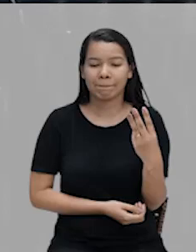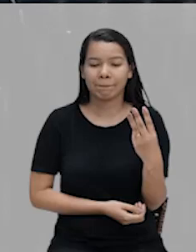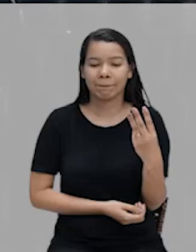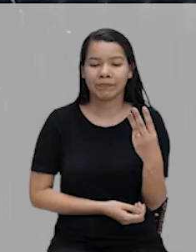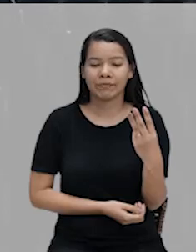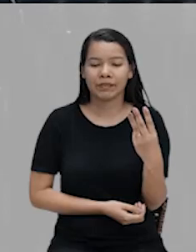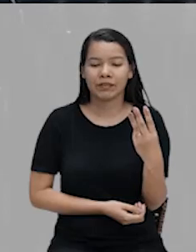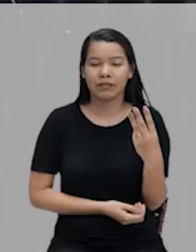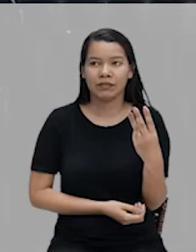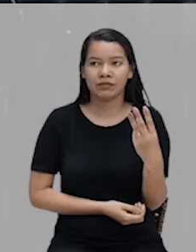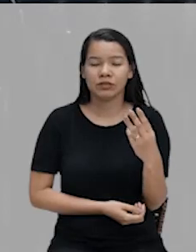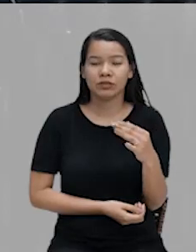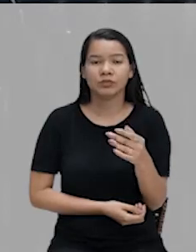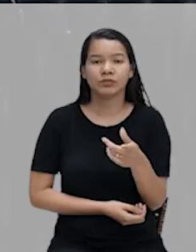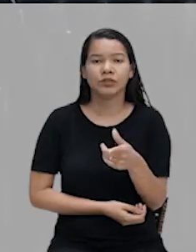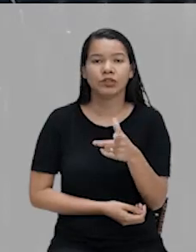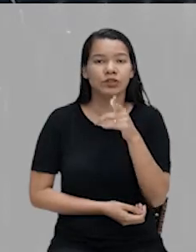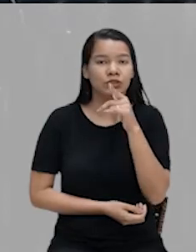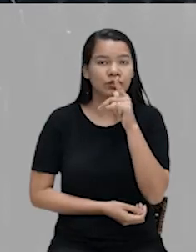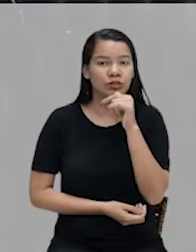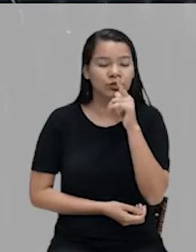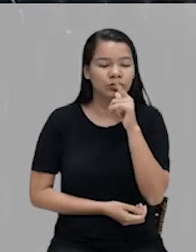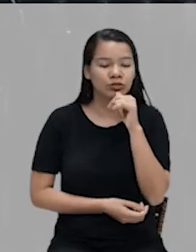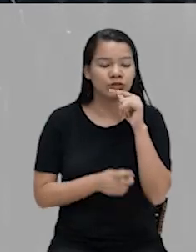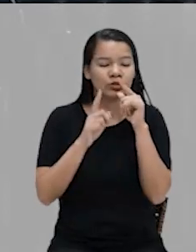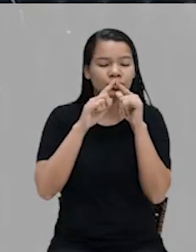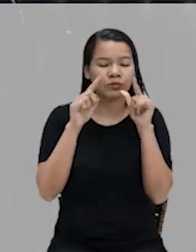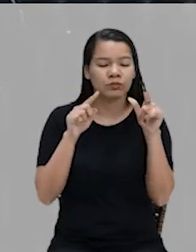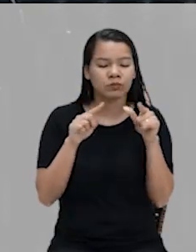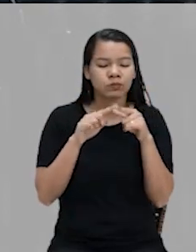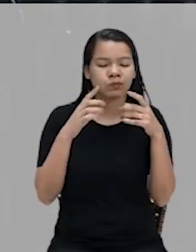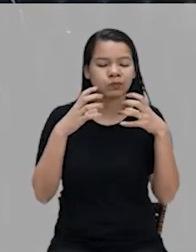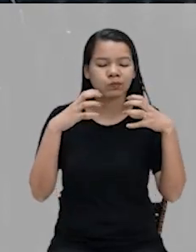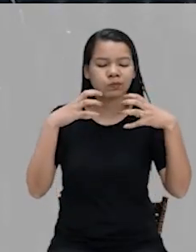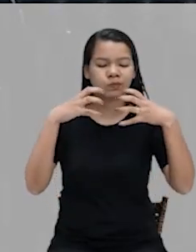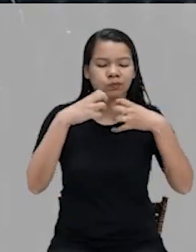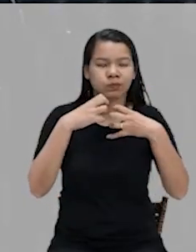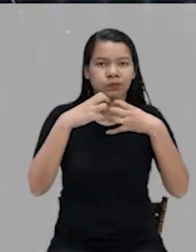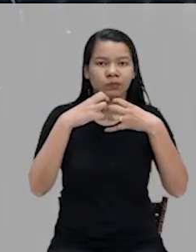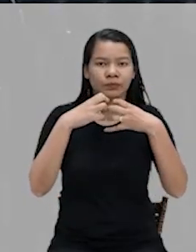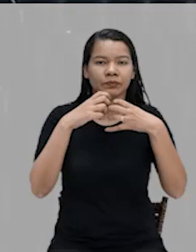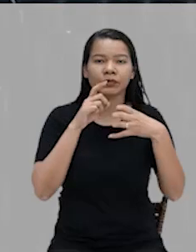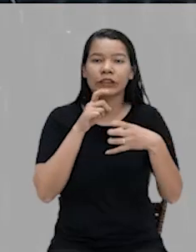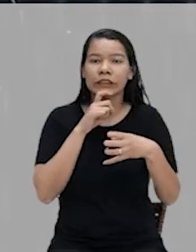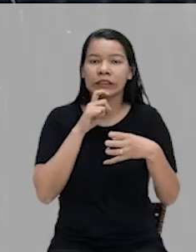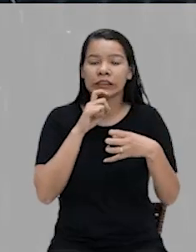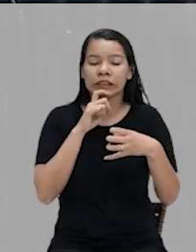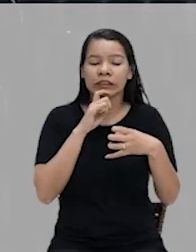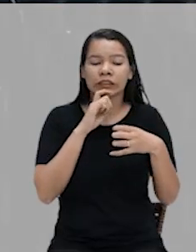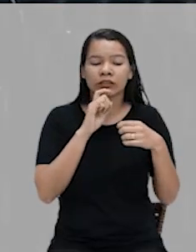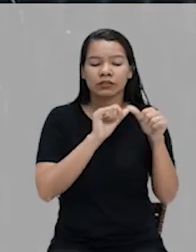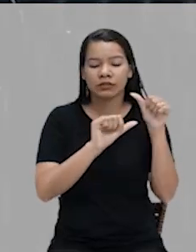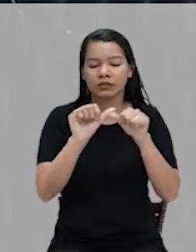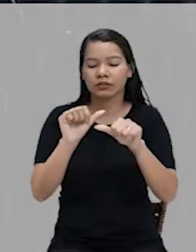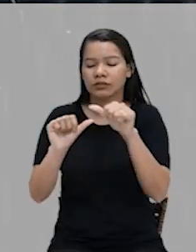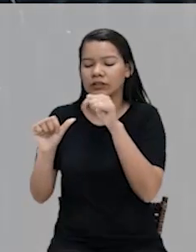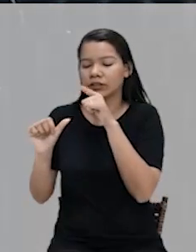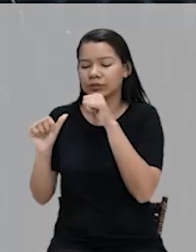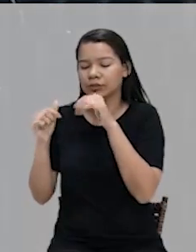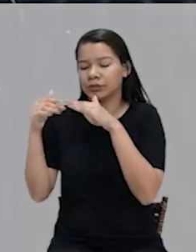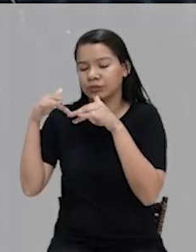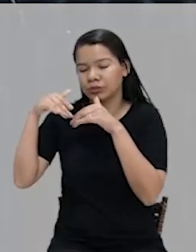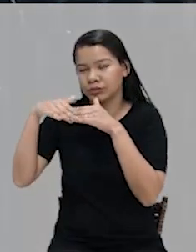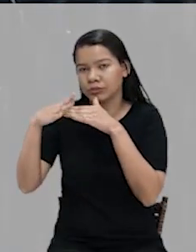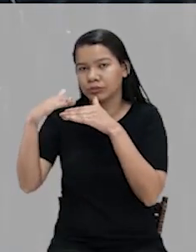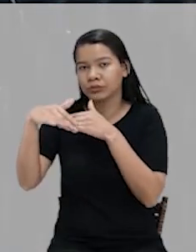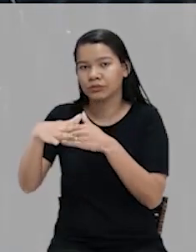derretendo. Gelo derretendo é água passando do estado sólido para o estado líquido, né?